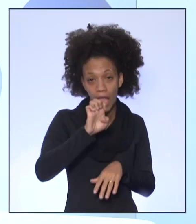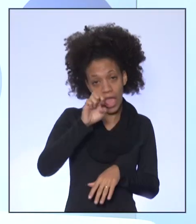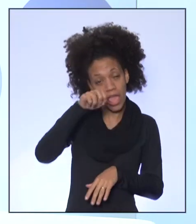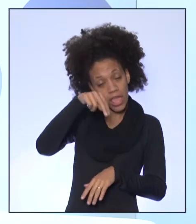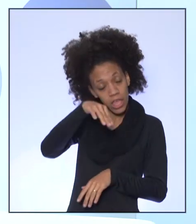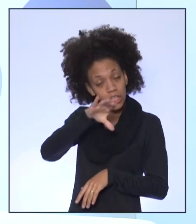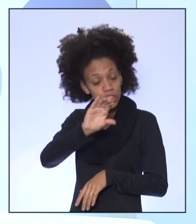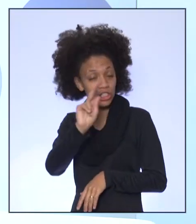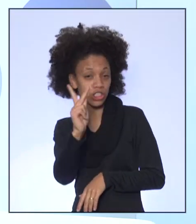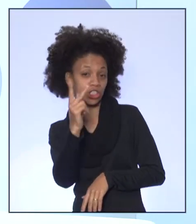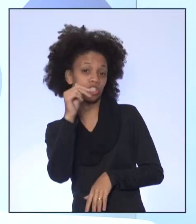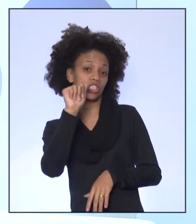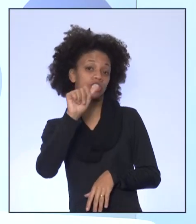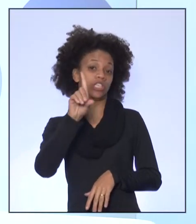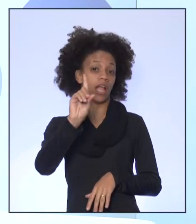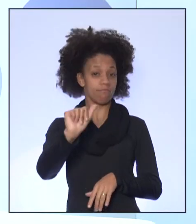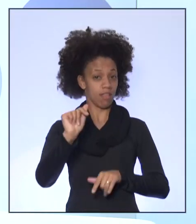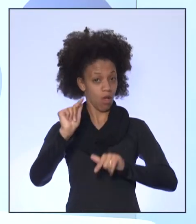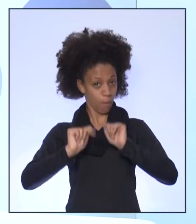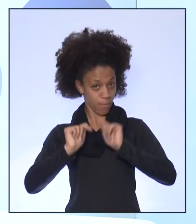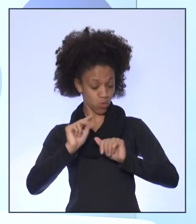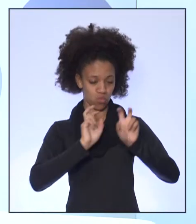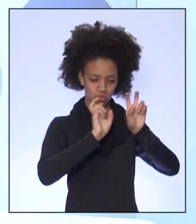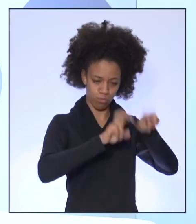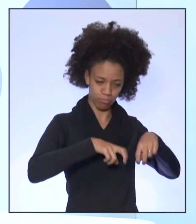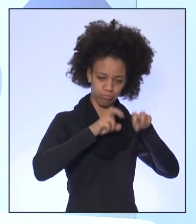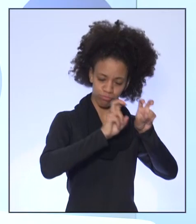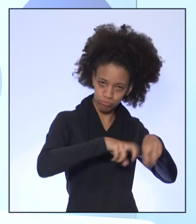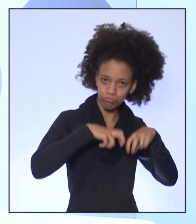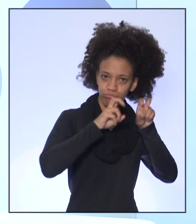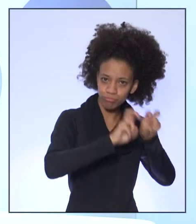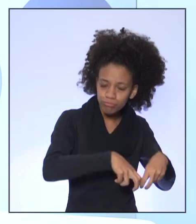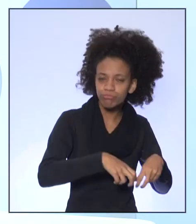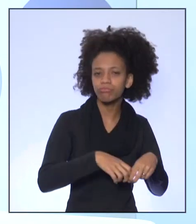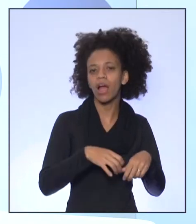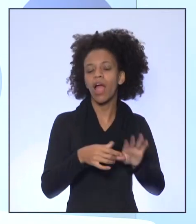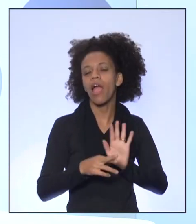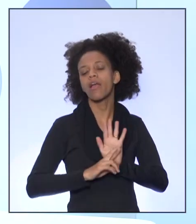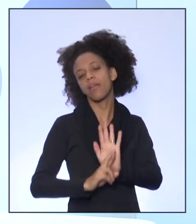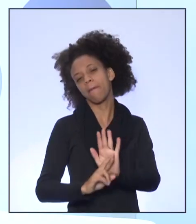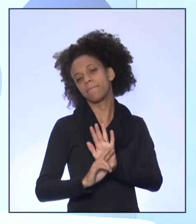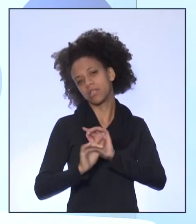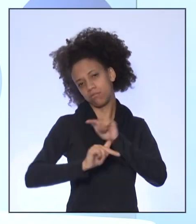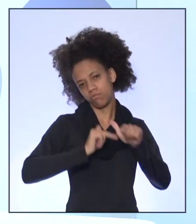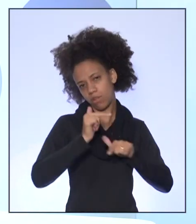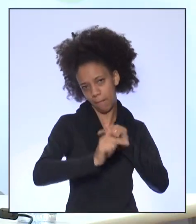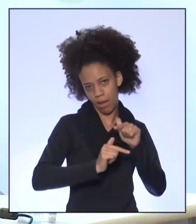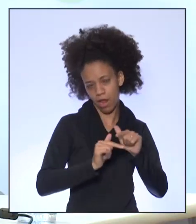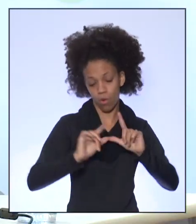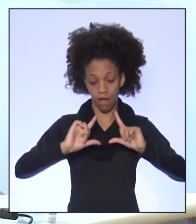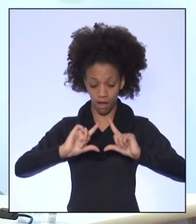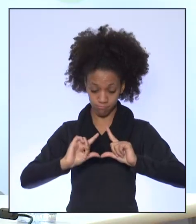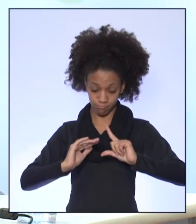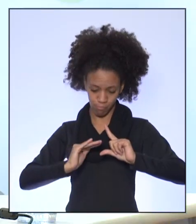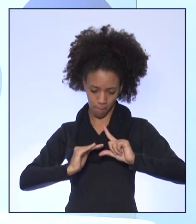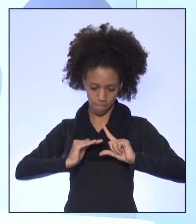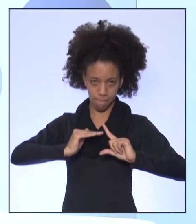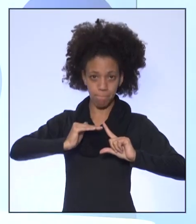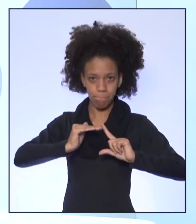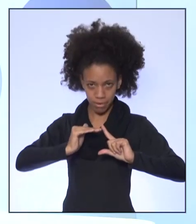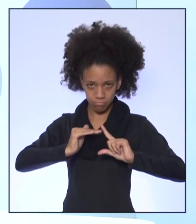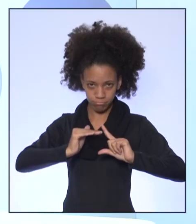trabalho. Então, uma parte, né, na realidade, a grande camada, a maior parte